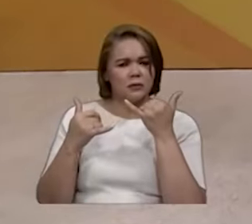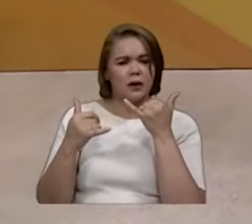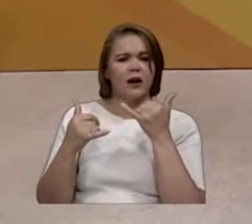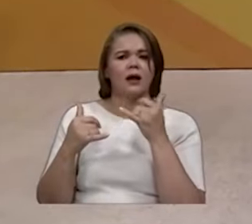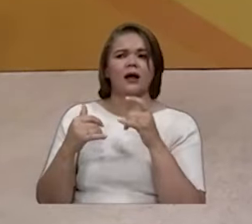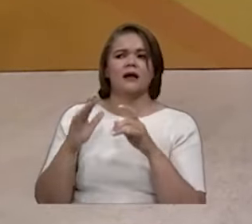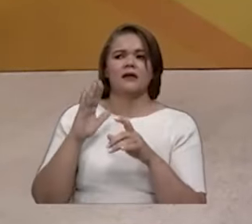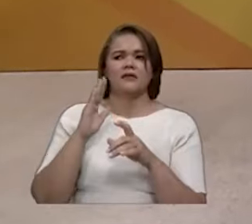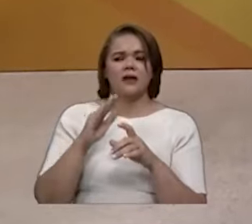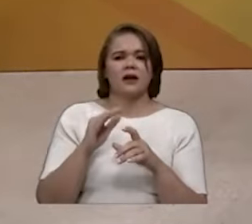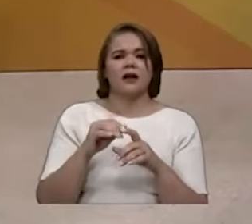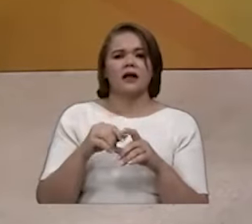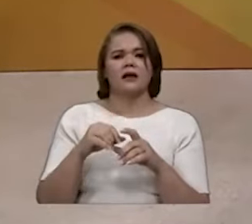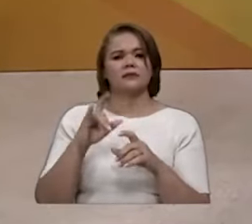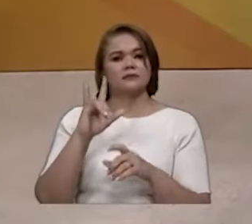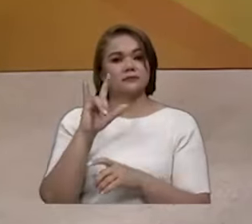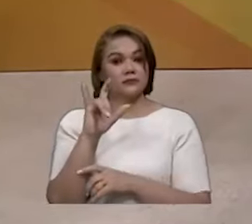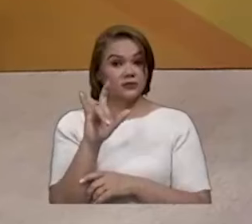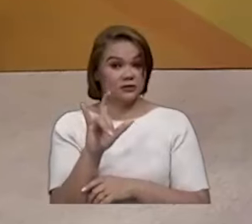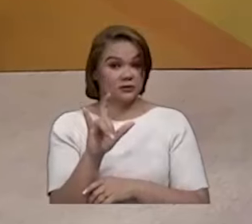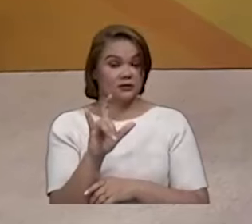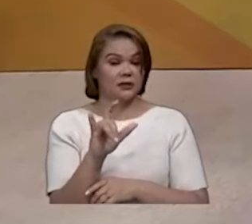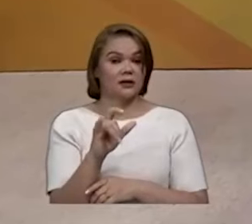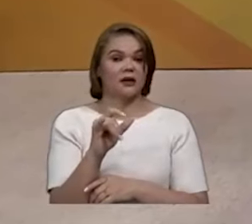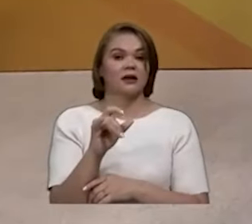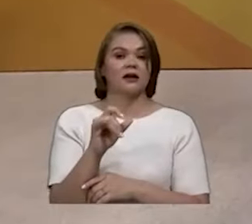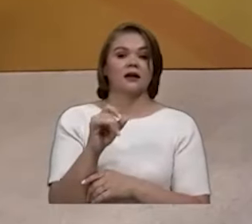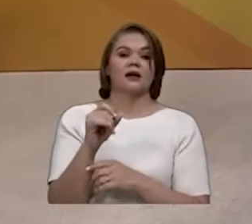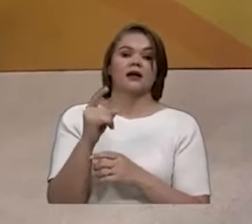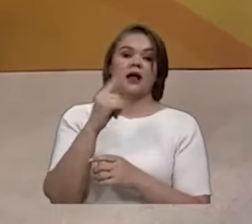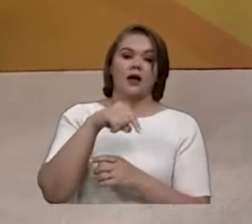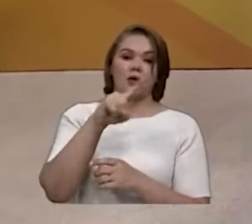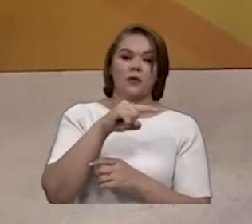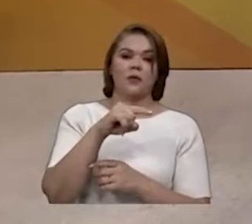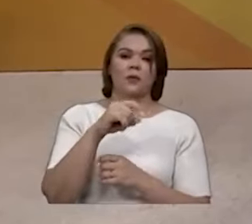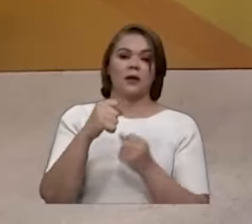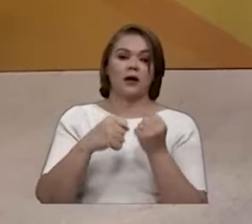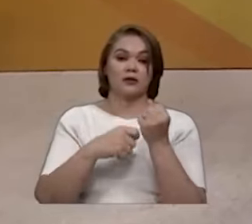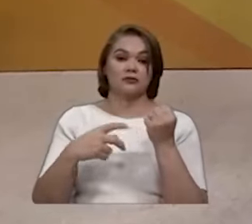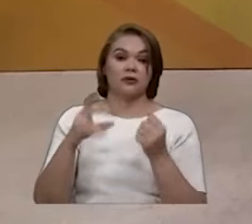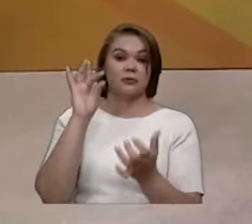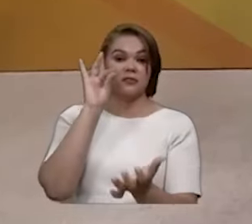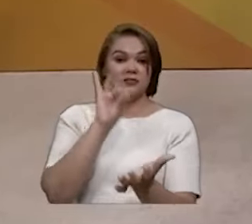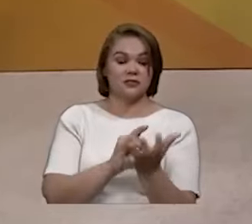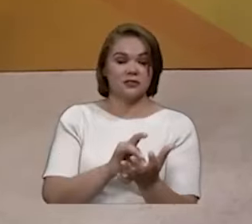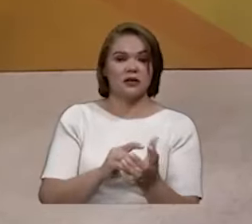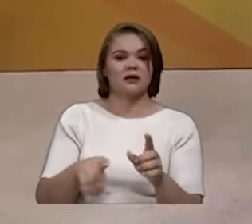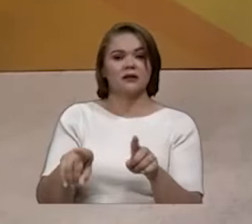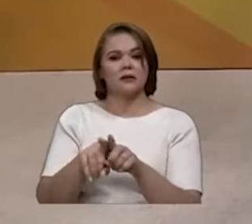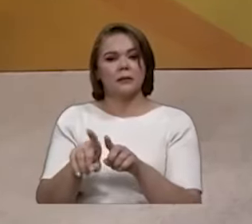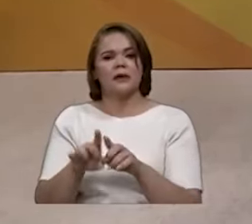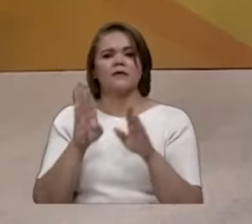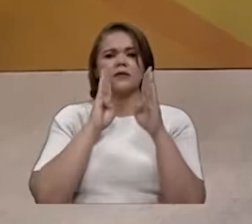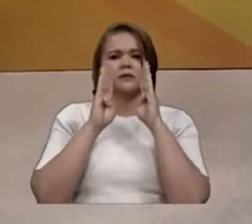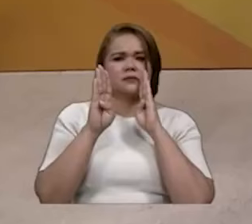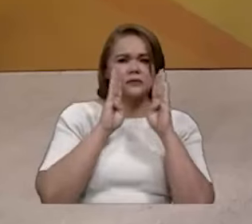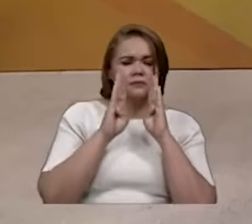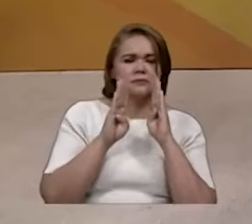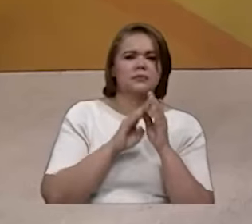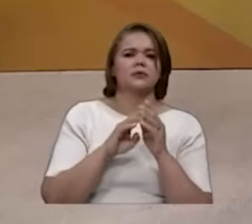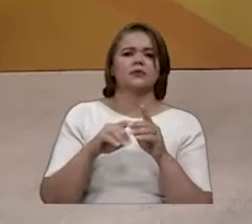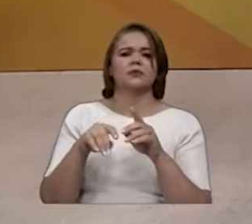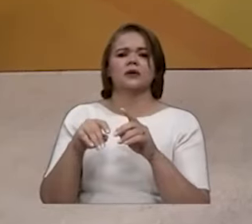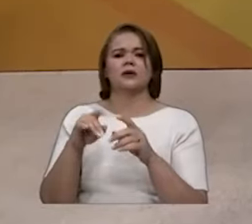tudo, passa lá no Instagram, arroba CajuCapOficial, passa também no Facebook, arroba CajuCapOficial, passa lá no